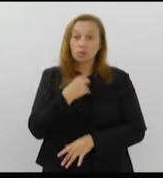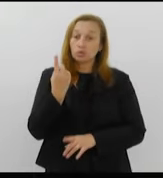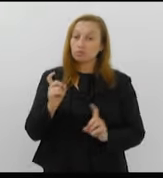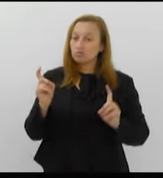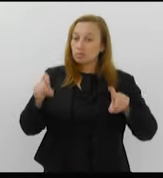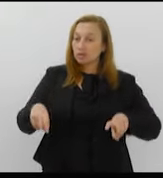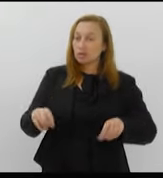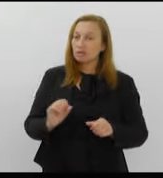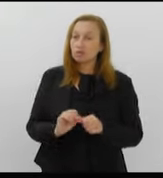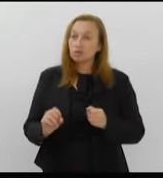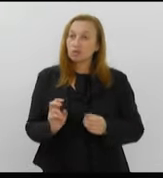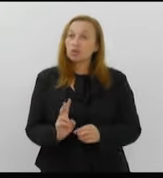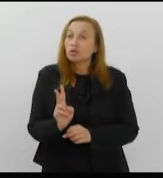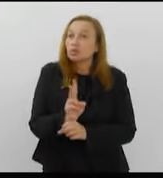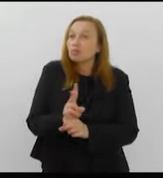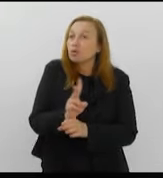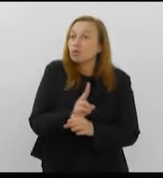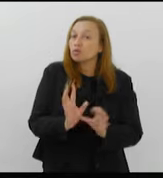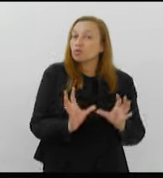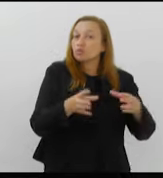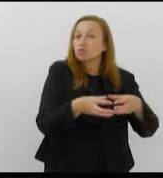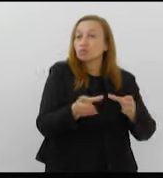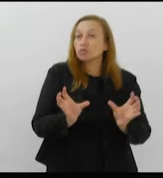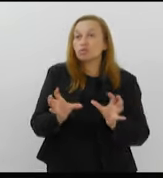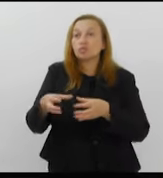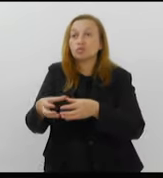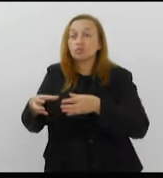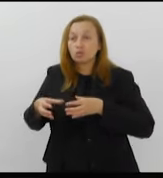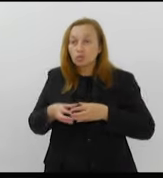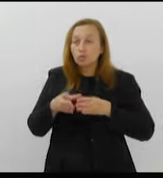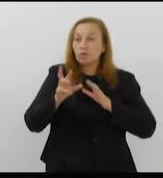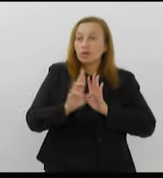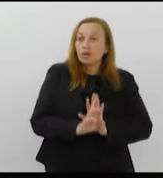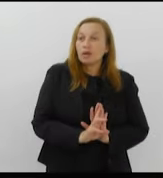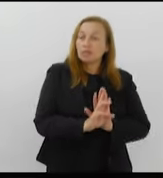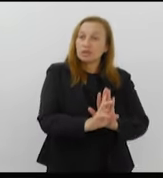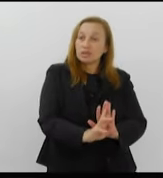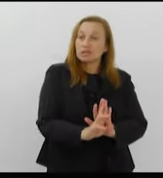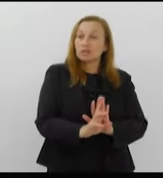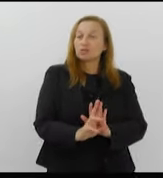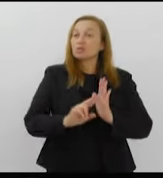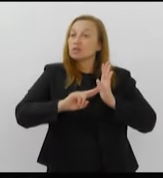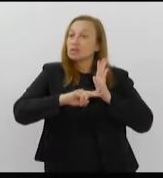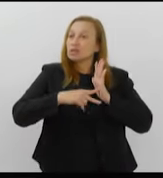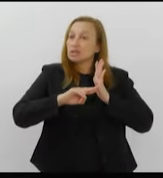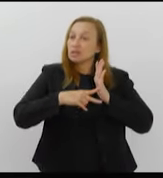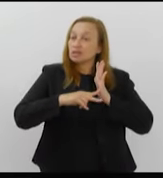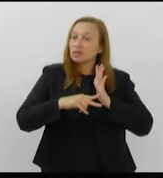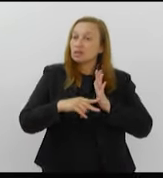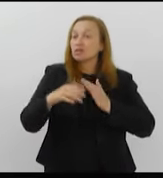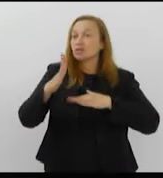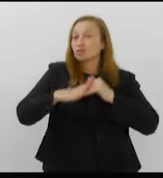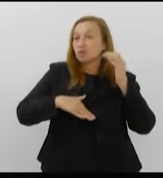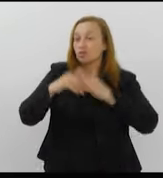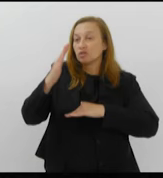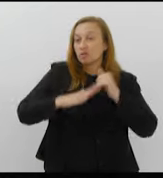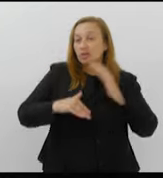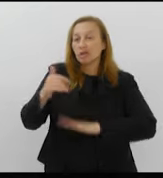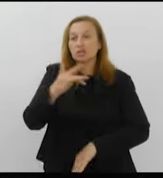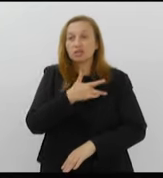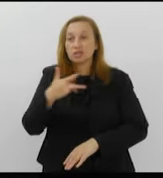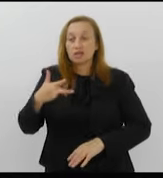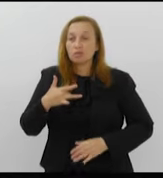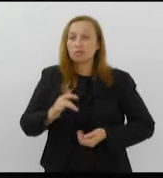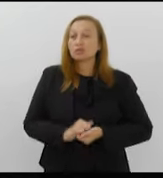quando procurou os coletivos representados pelos sindicatos dos profissionais de saúde, diversos